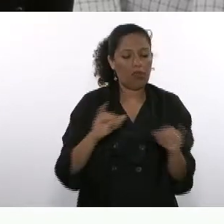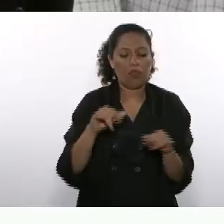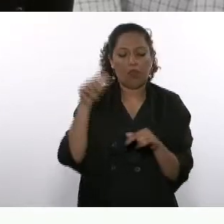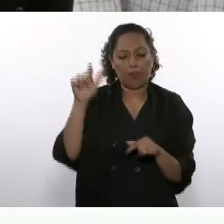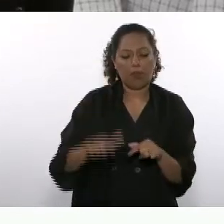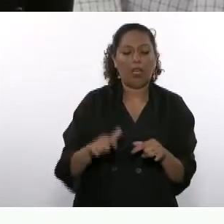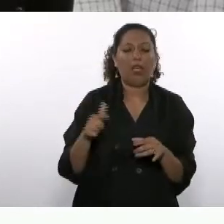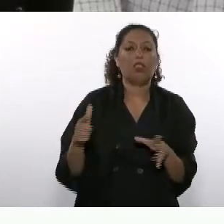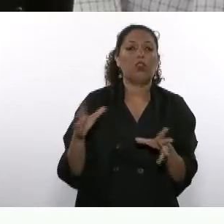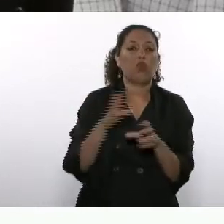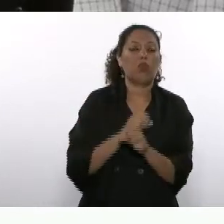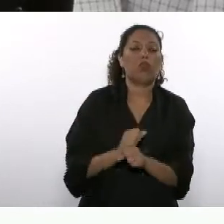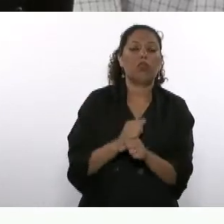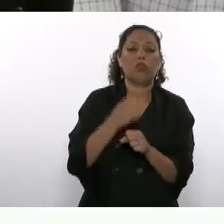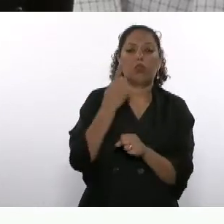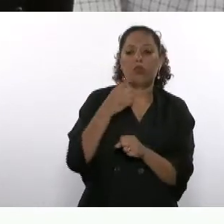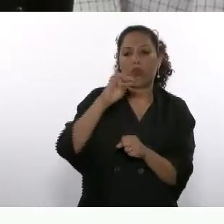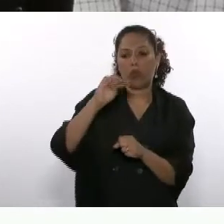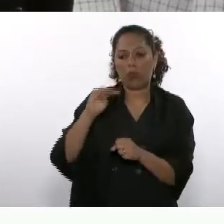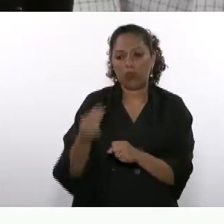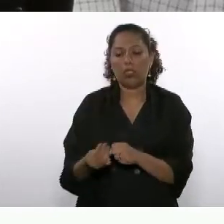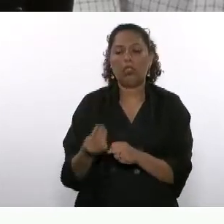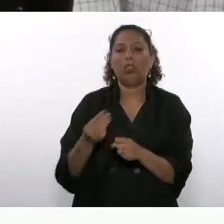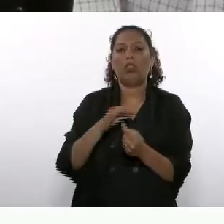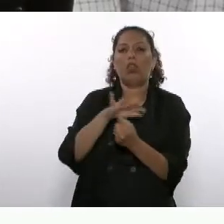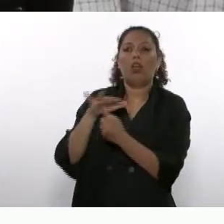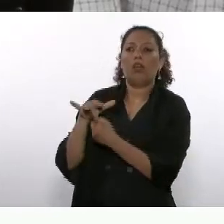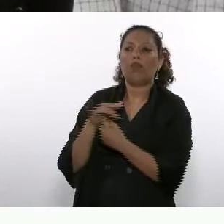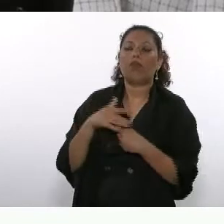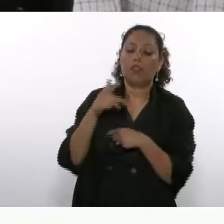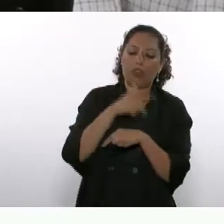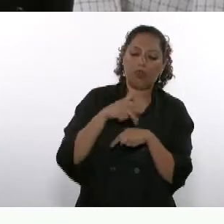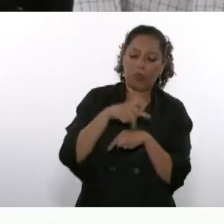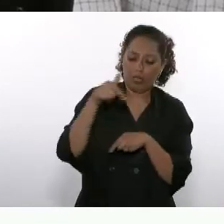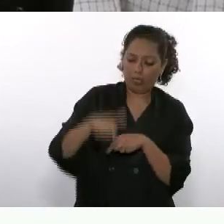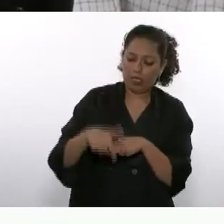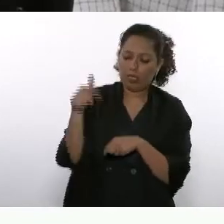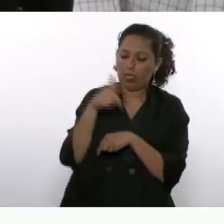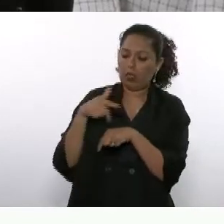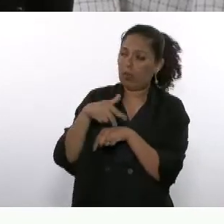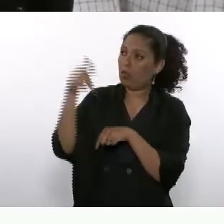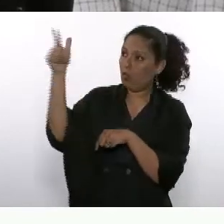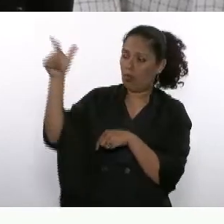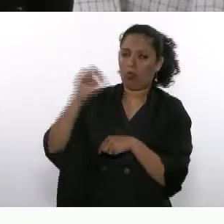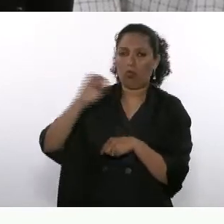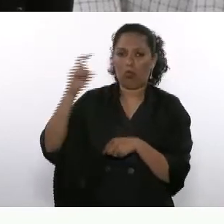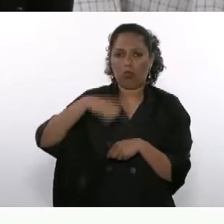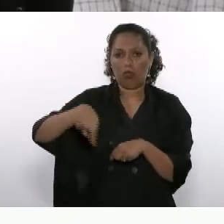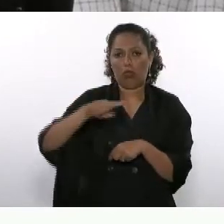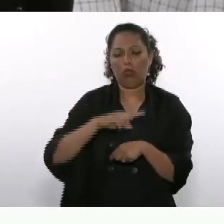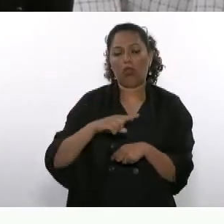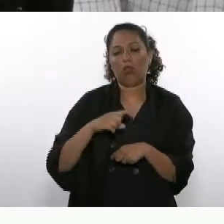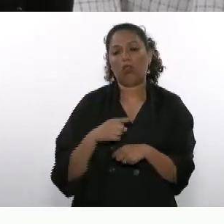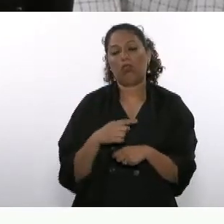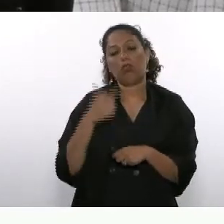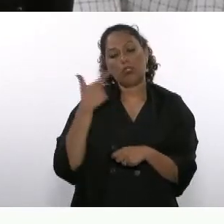milhão em feiras nacionais e internacionais. Se a gente pudesse, pelo menos,